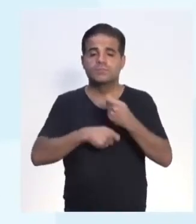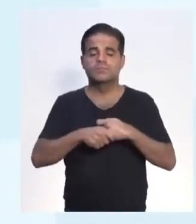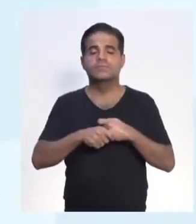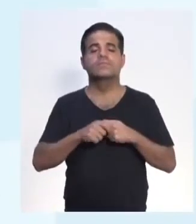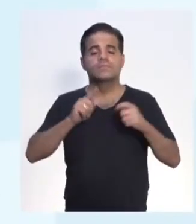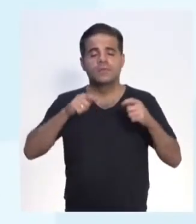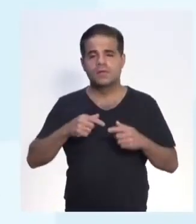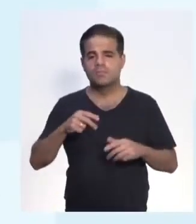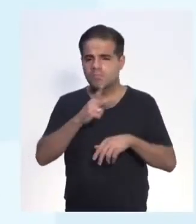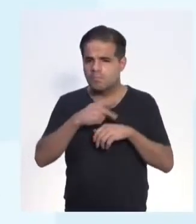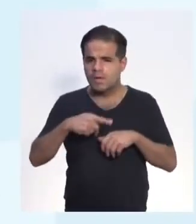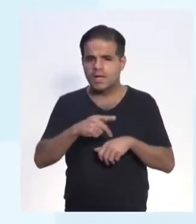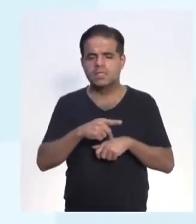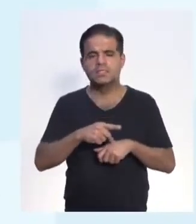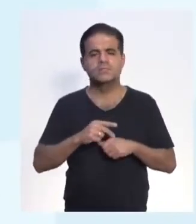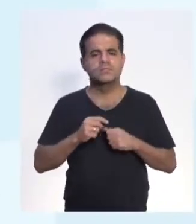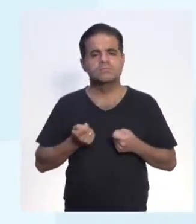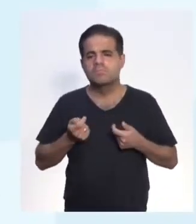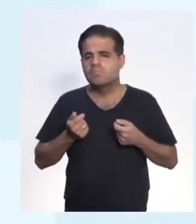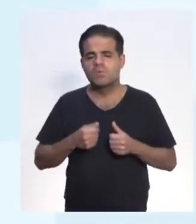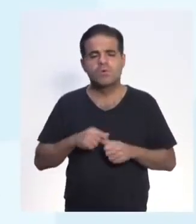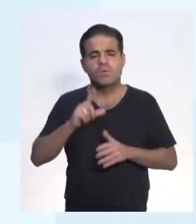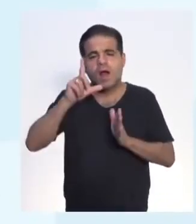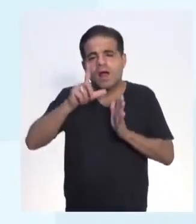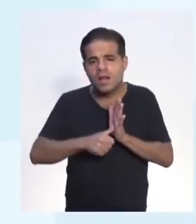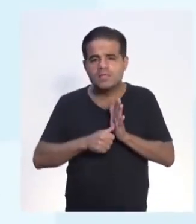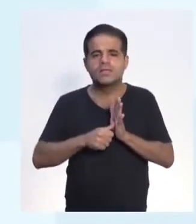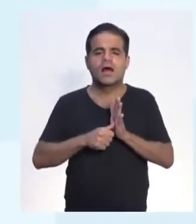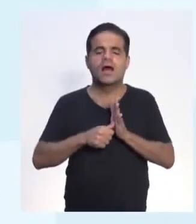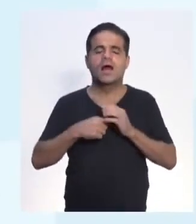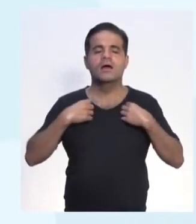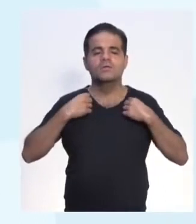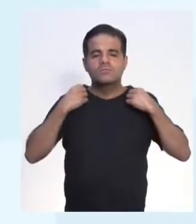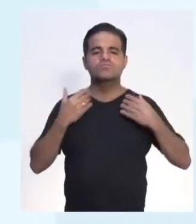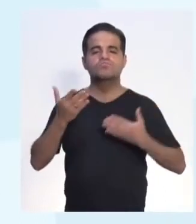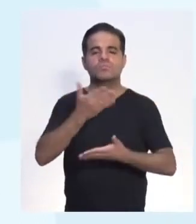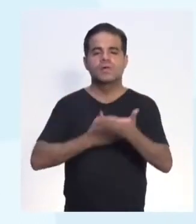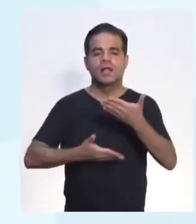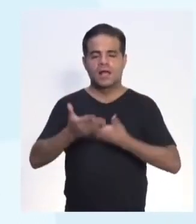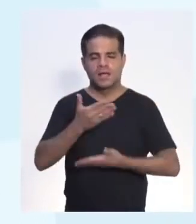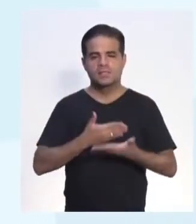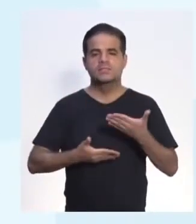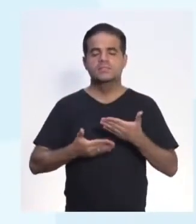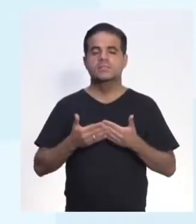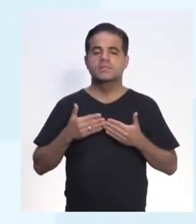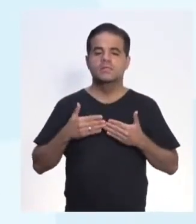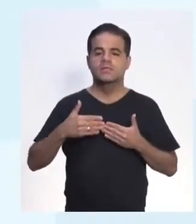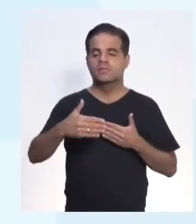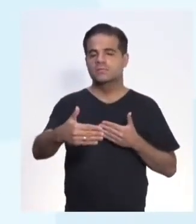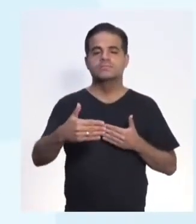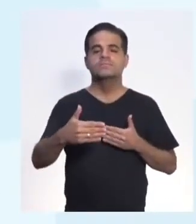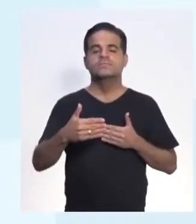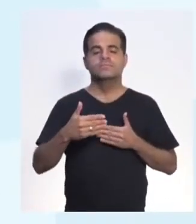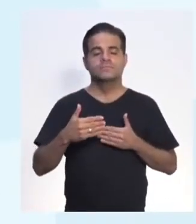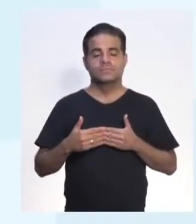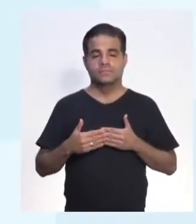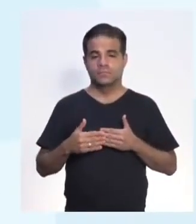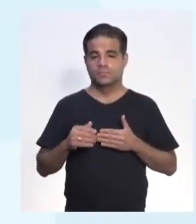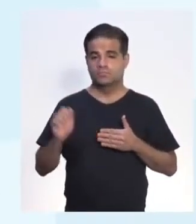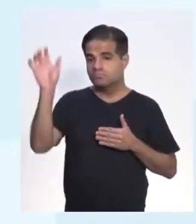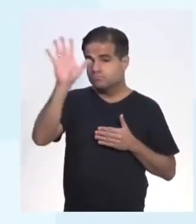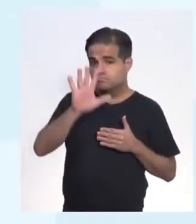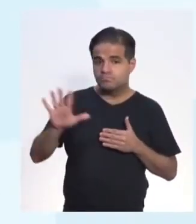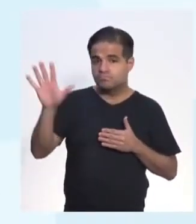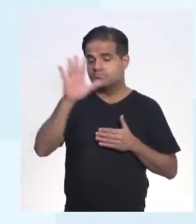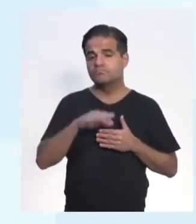mas era um país aí um pouco atrasado em relação às outras potências. Os